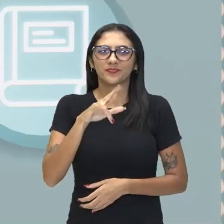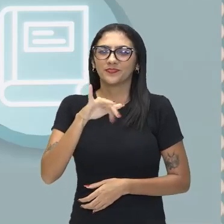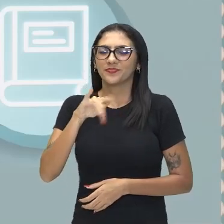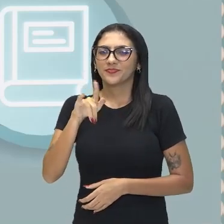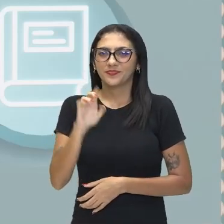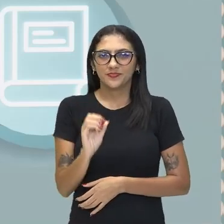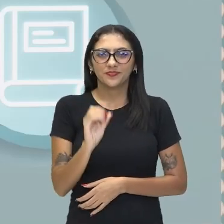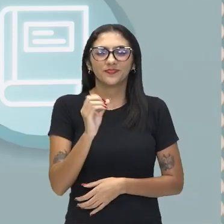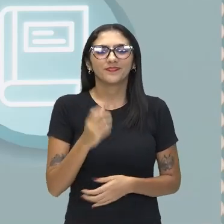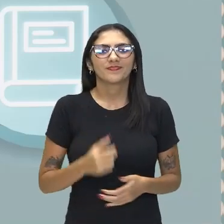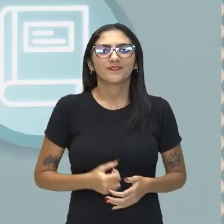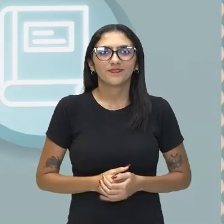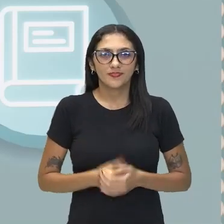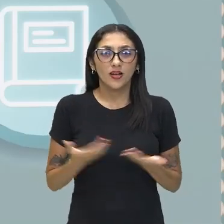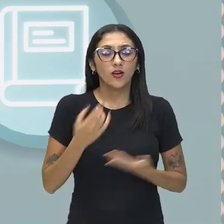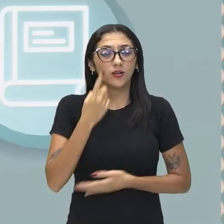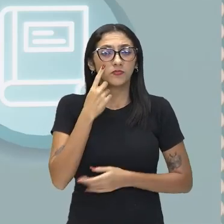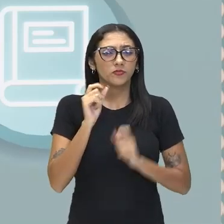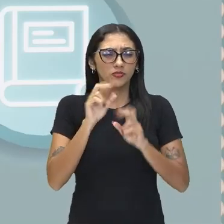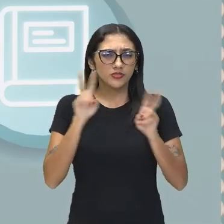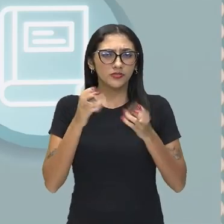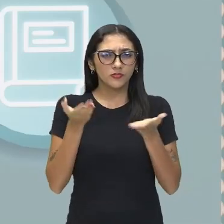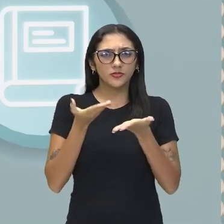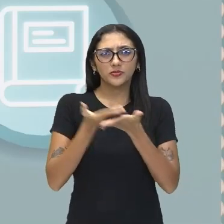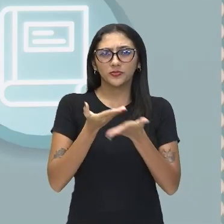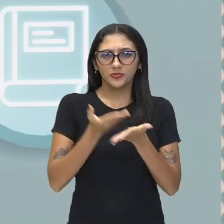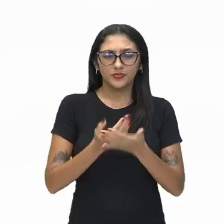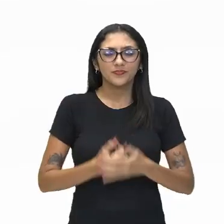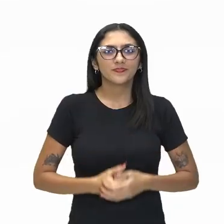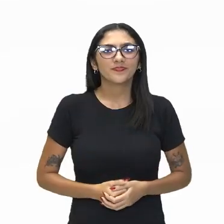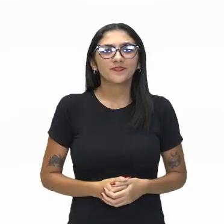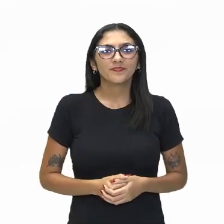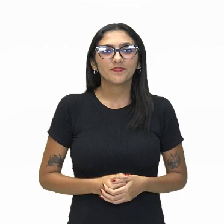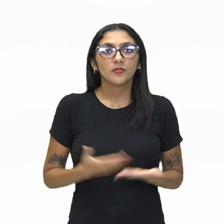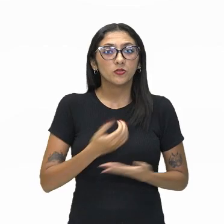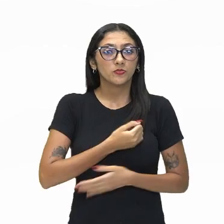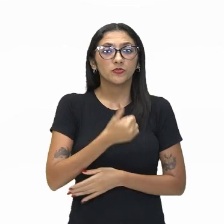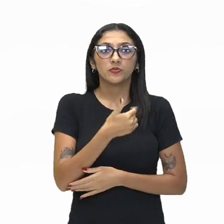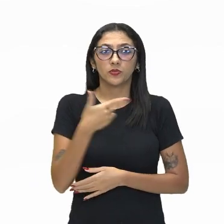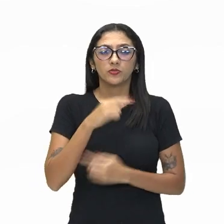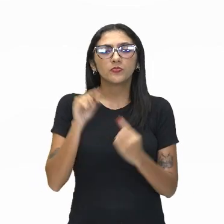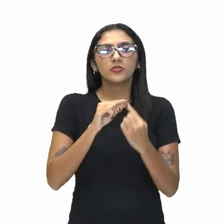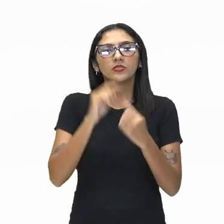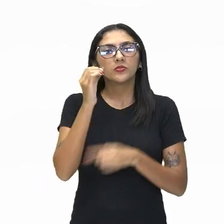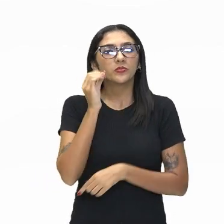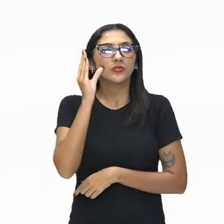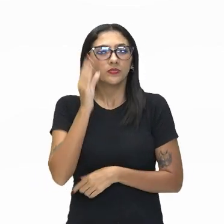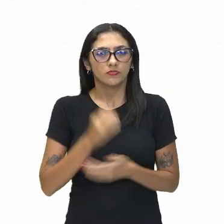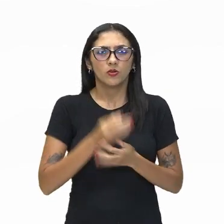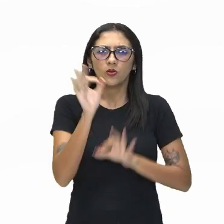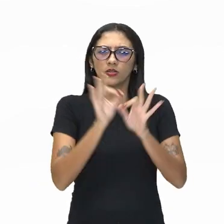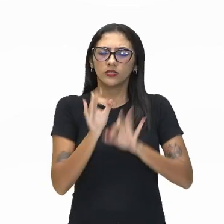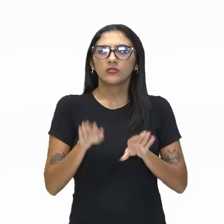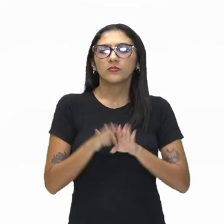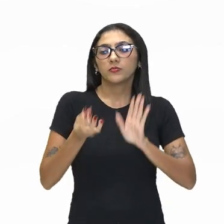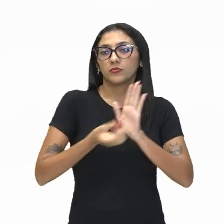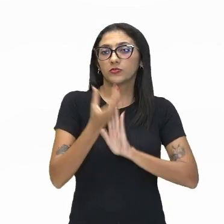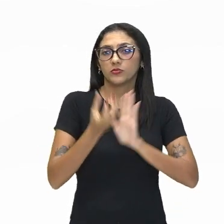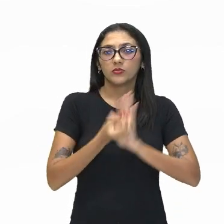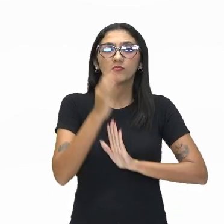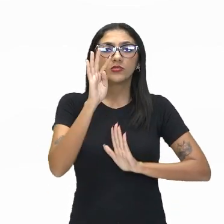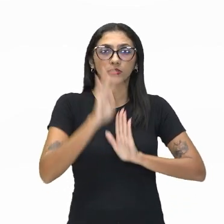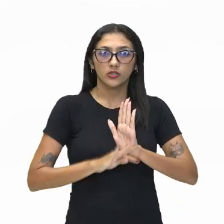Rodrigo Ribeiro. Vamos ver o que teremos na nossa aula de número 12. Objeto de conhecimento, nós temos aí o planejamento e produção de